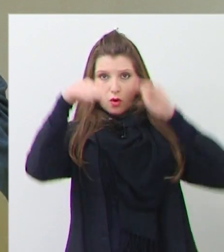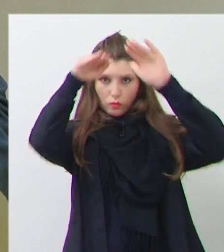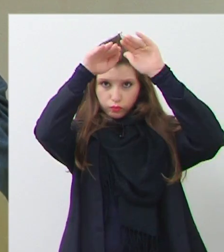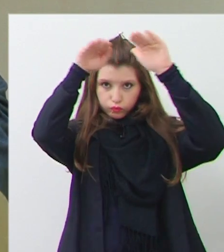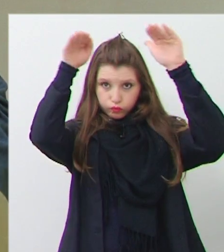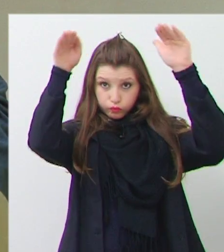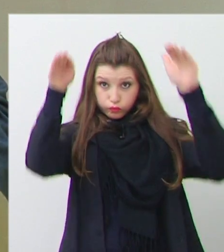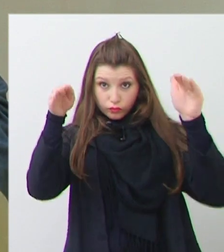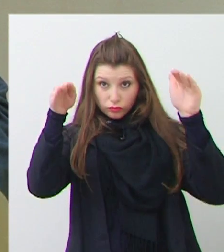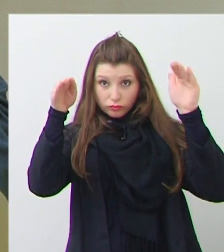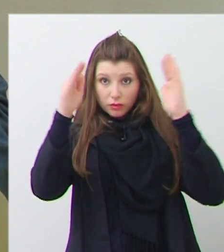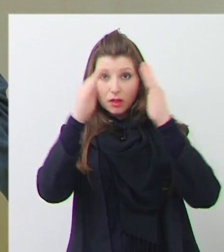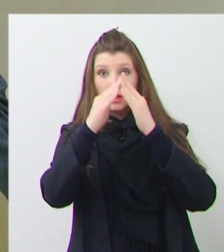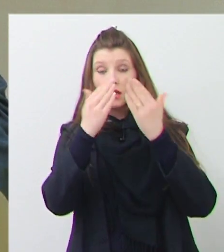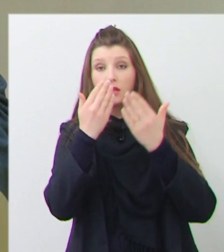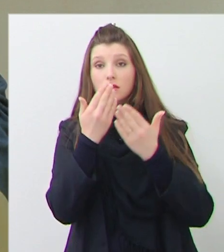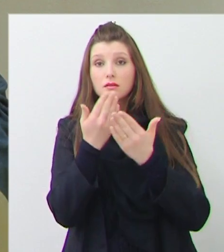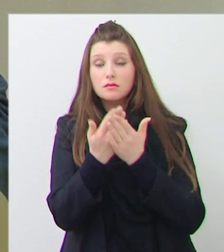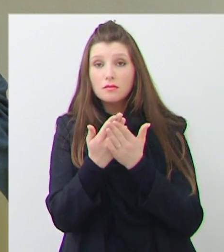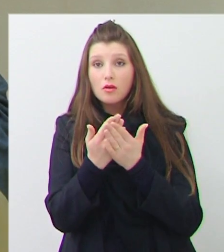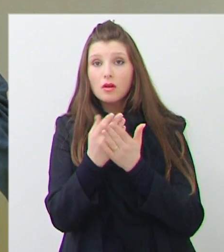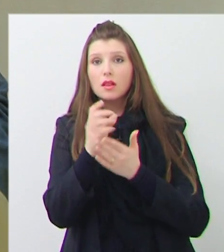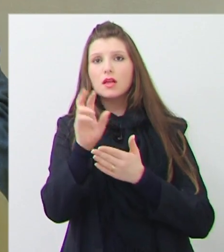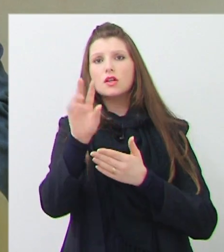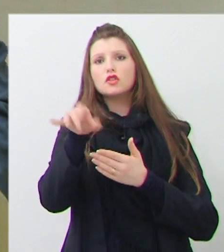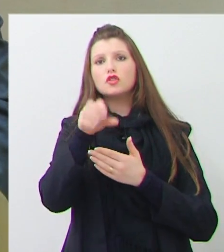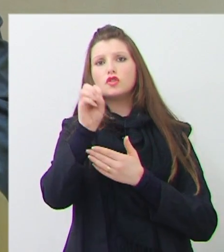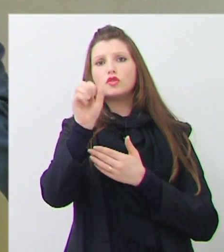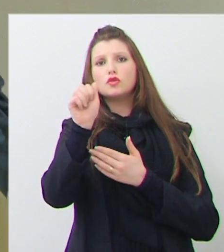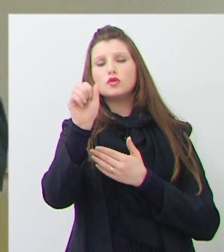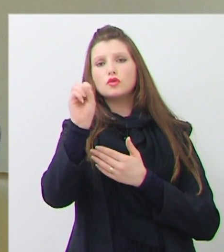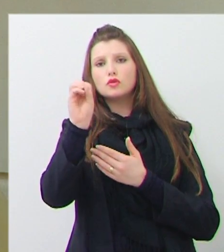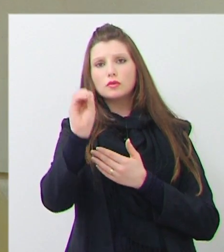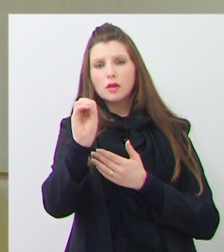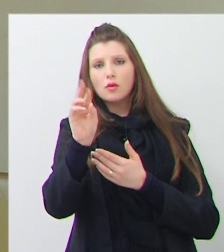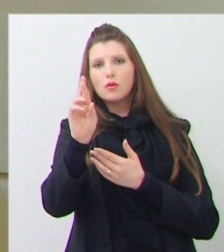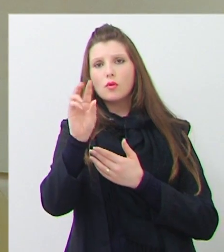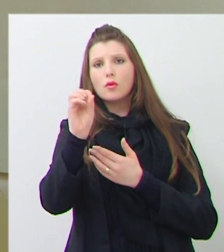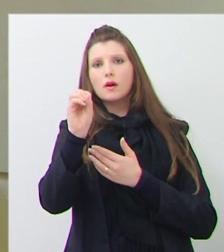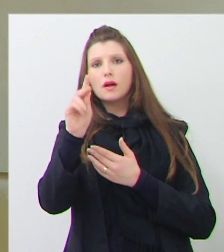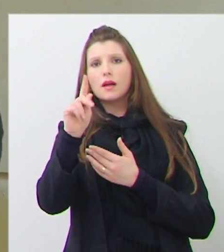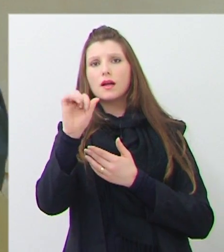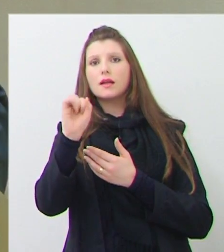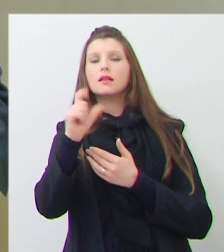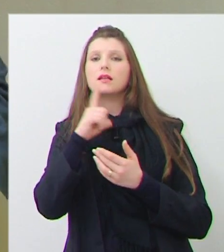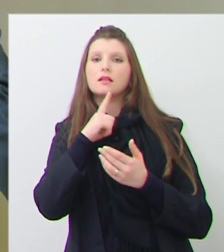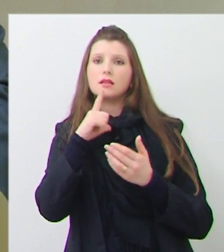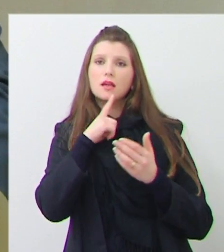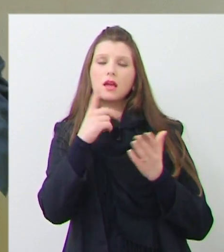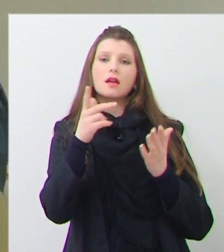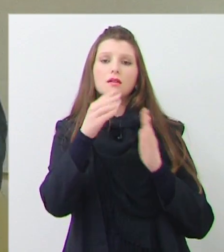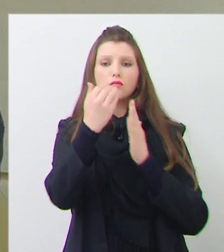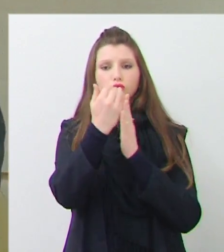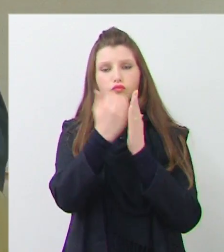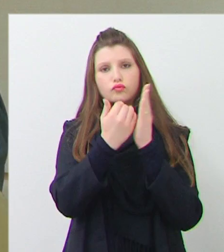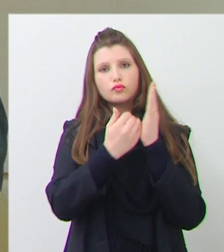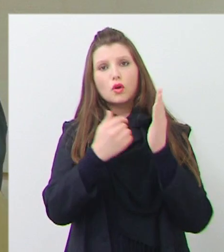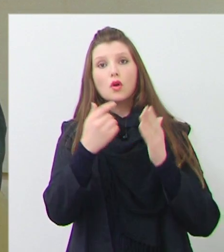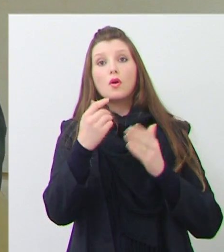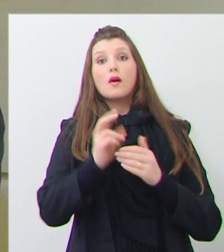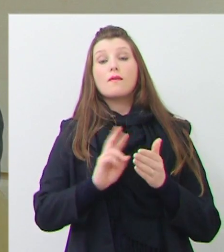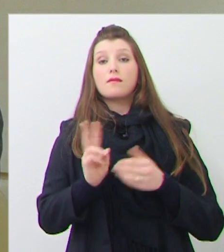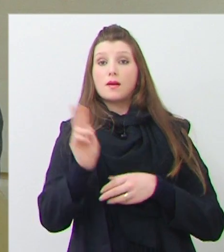Paraíso, no Colégio João Reck, que está no cronograma da lei que foi passada por essa casa, no valor de